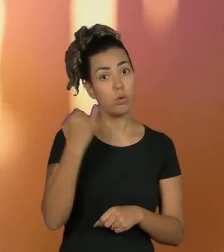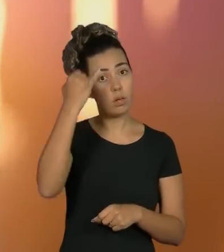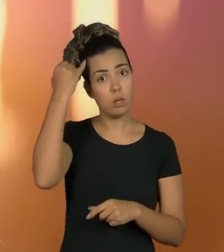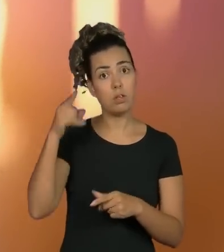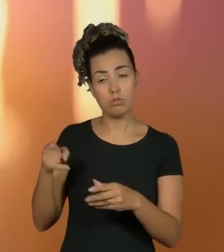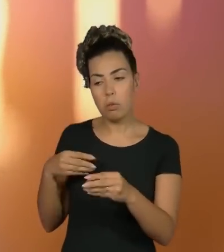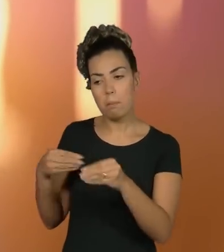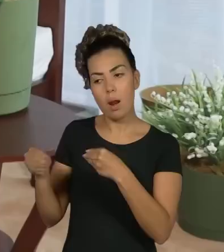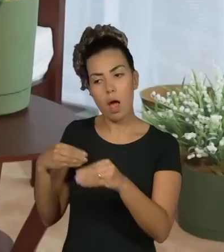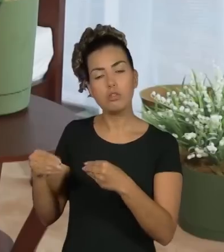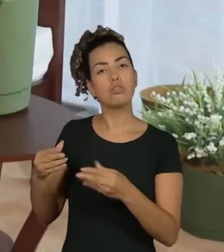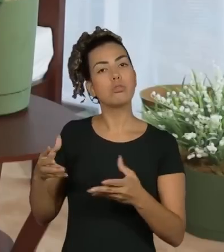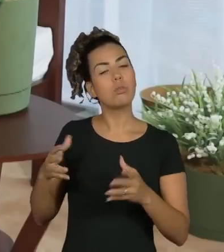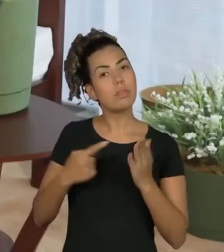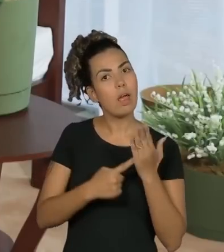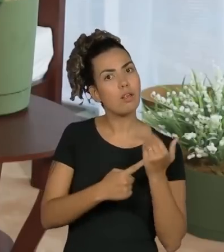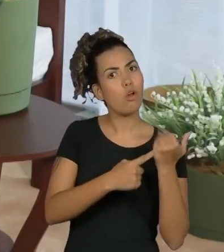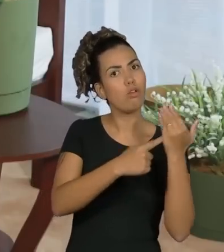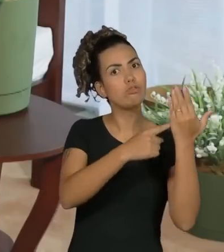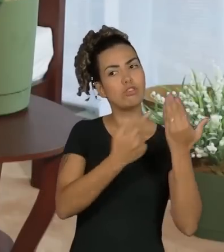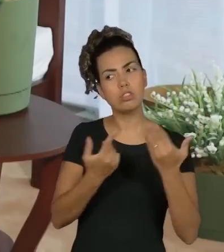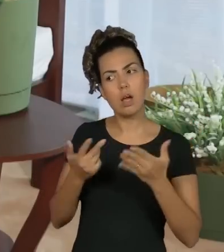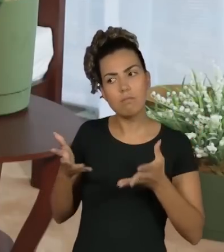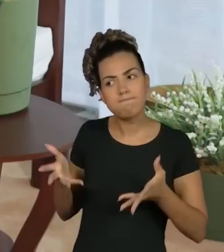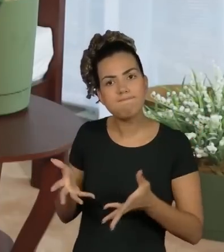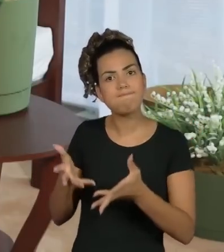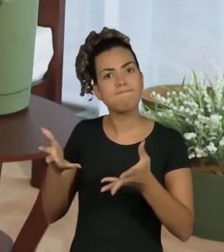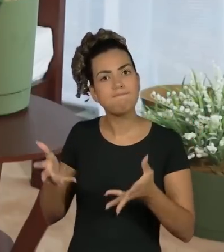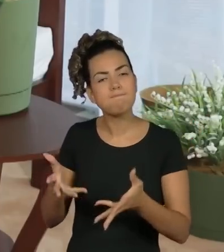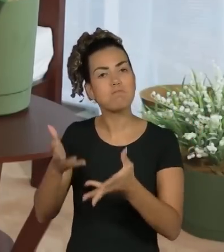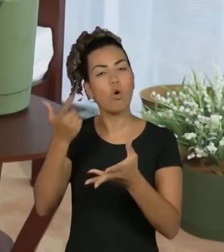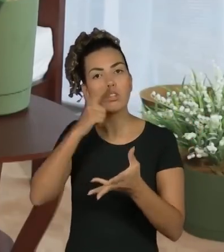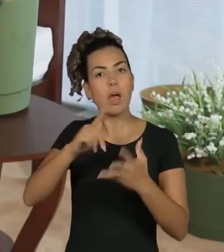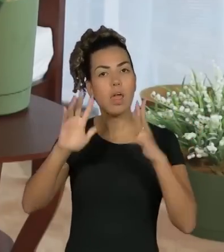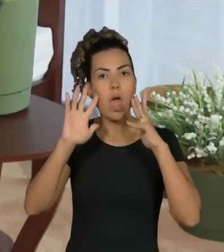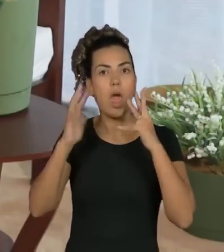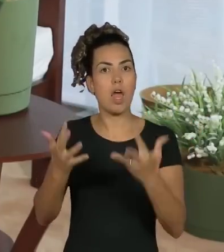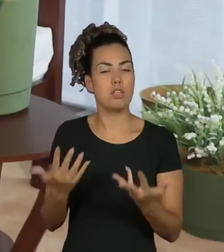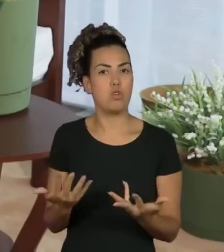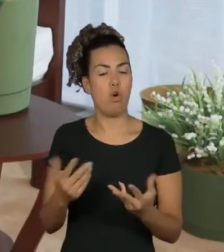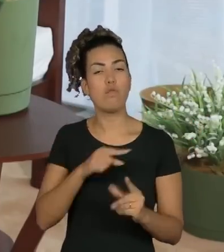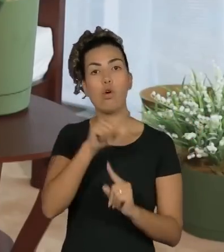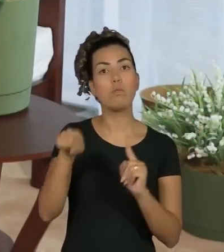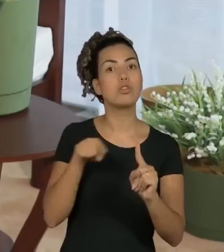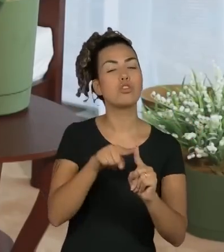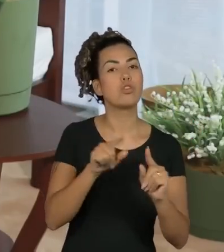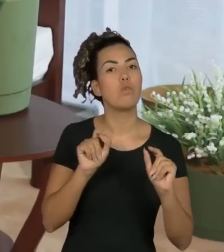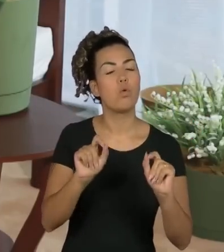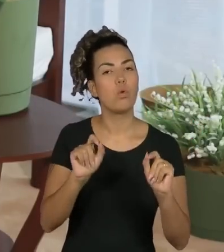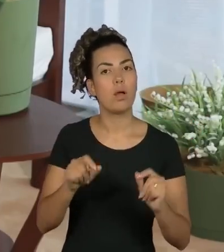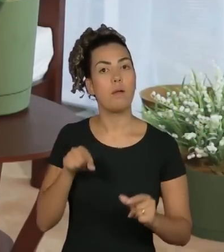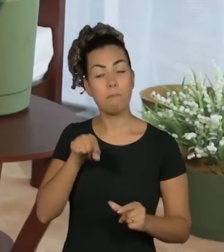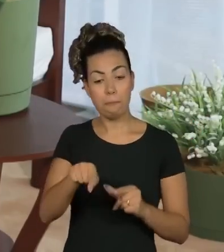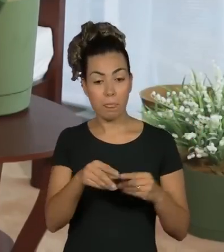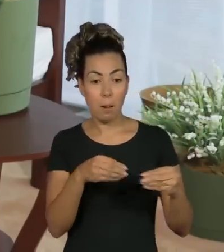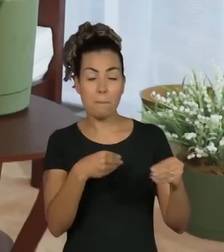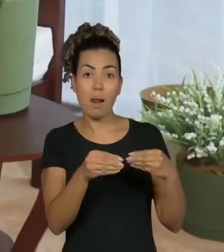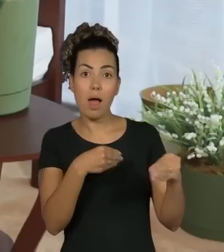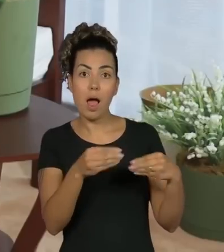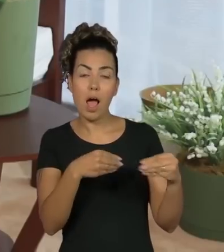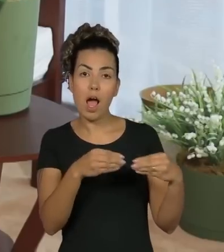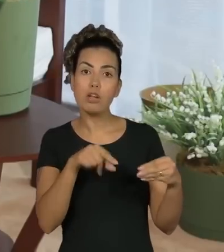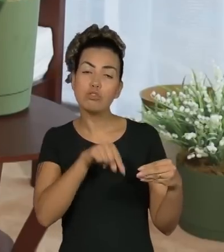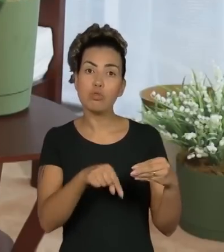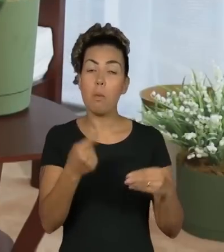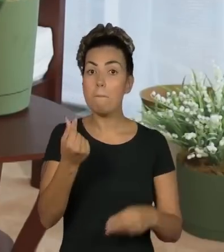né, e essas tecnologias visam, né, utilizar esse resíduo plástico como uma fonte barata, né, uma fonte de